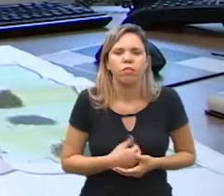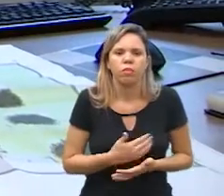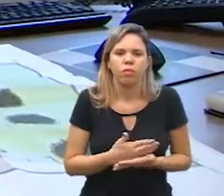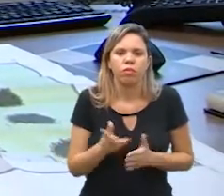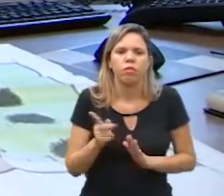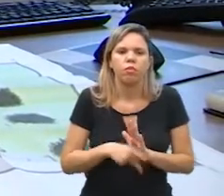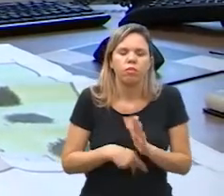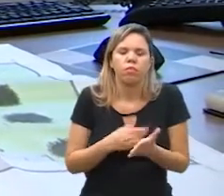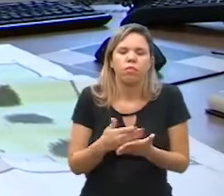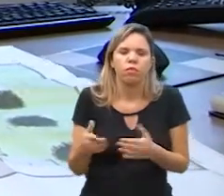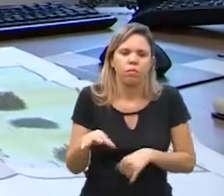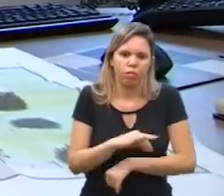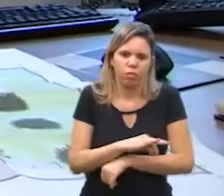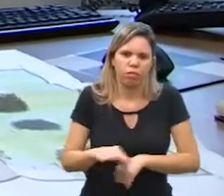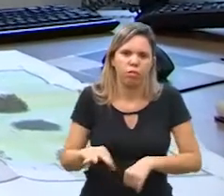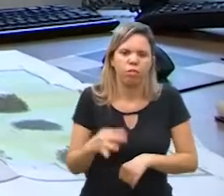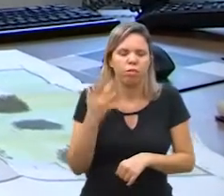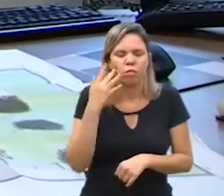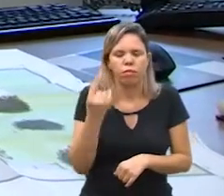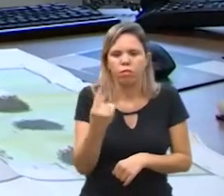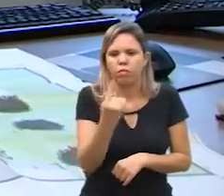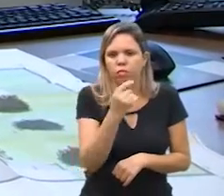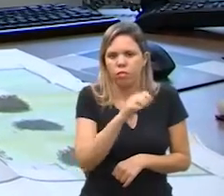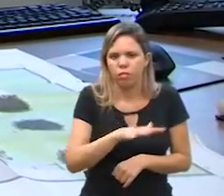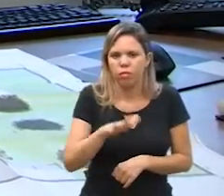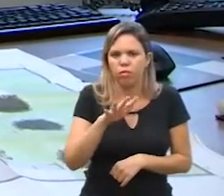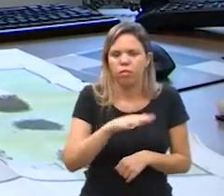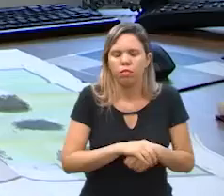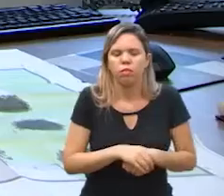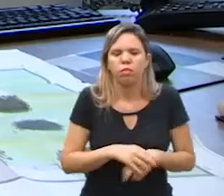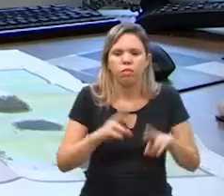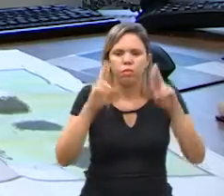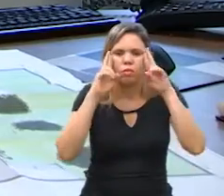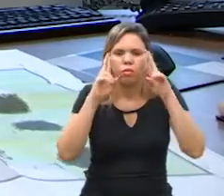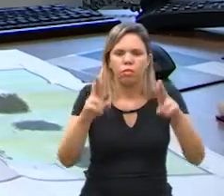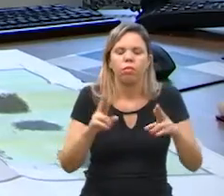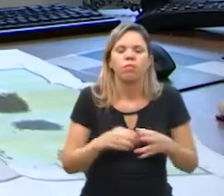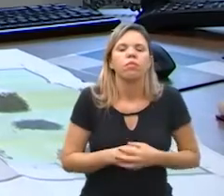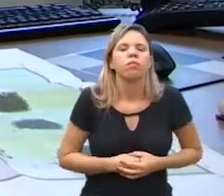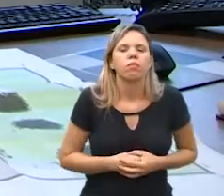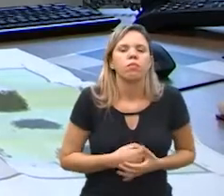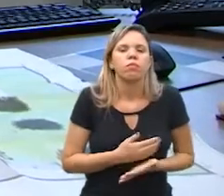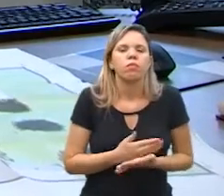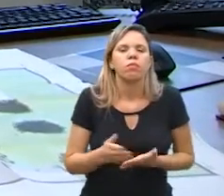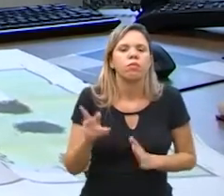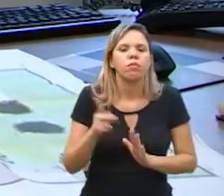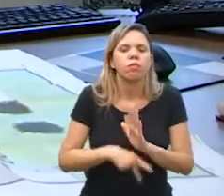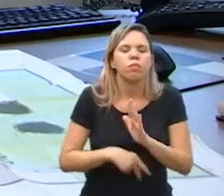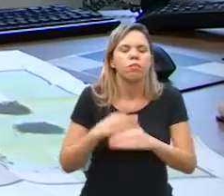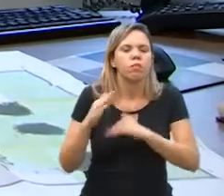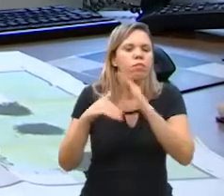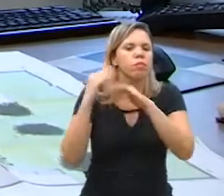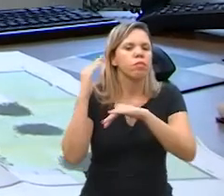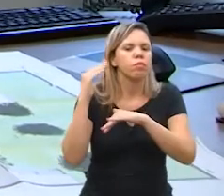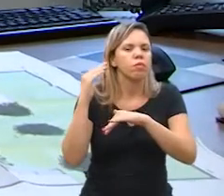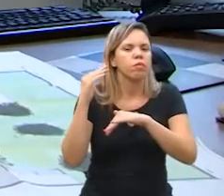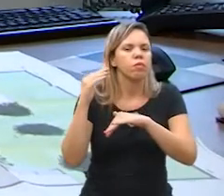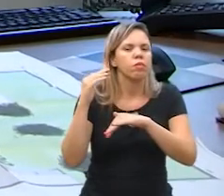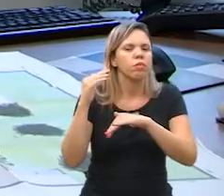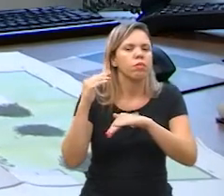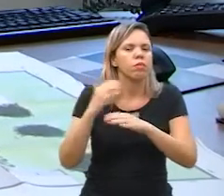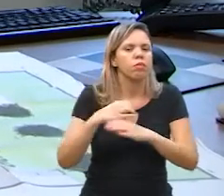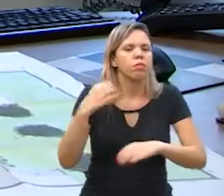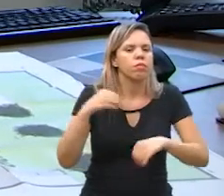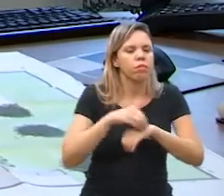Inicialmente o projeto começa com um arquiteto. Eu acho que cada um na sua área, né? E respeitando bastante isso. Então eu começo o projeto, desenvolvo, passo para